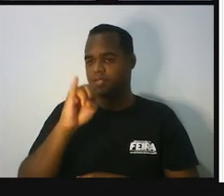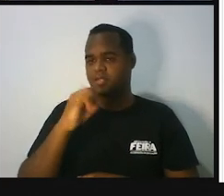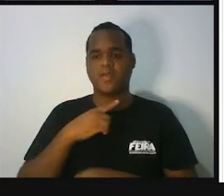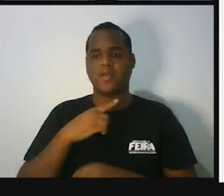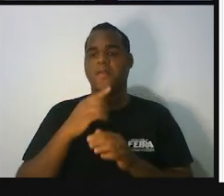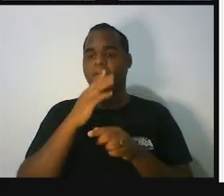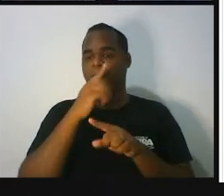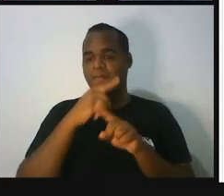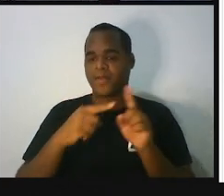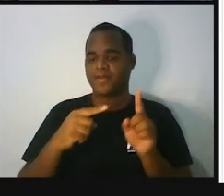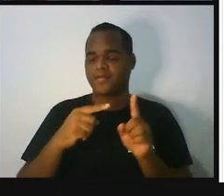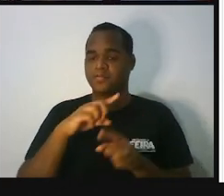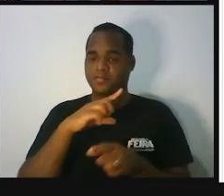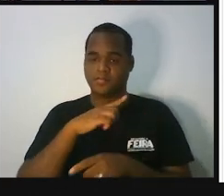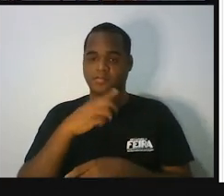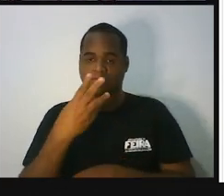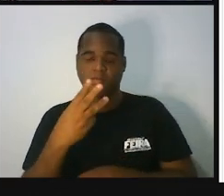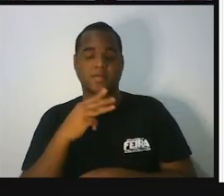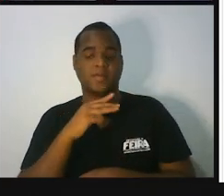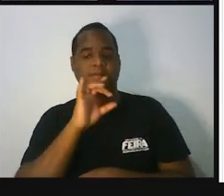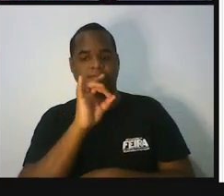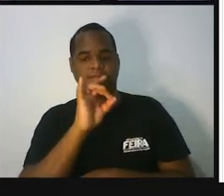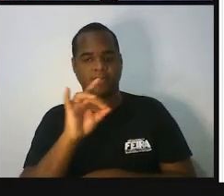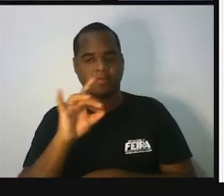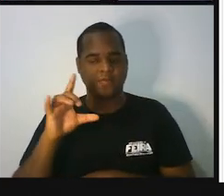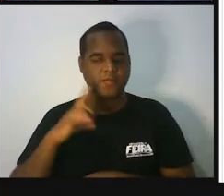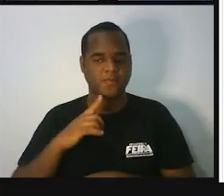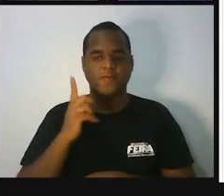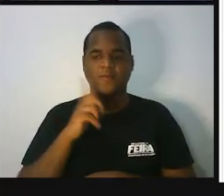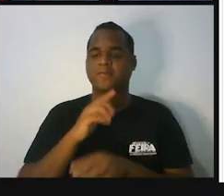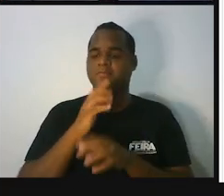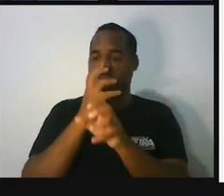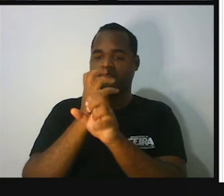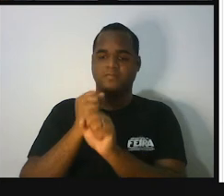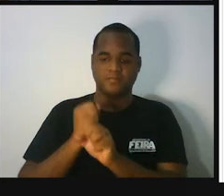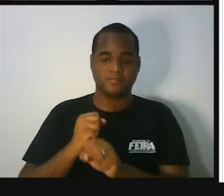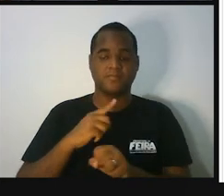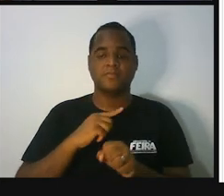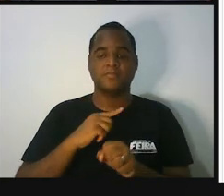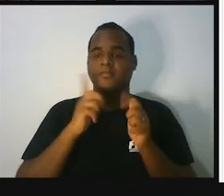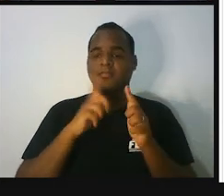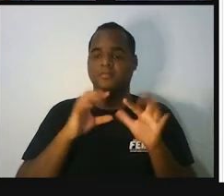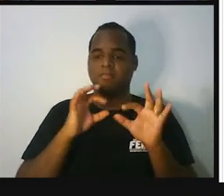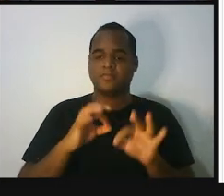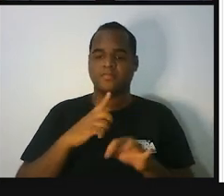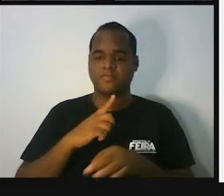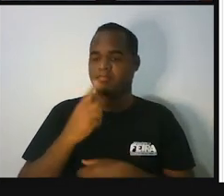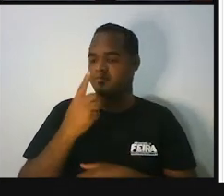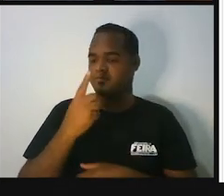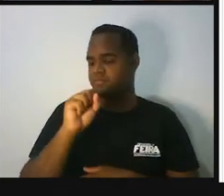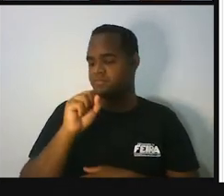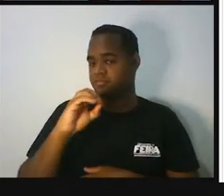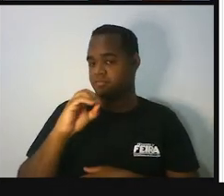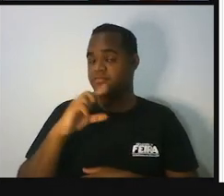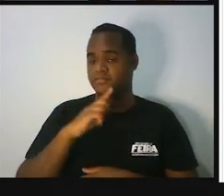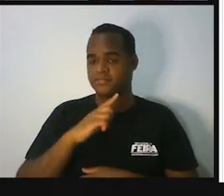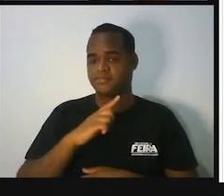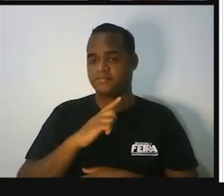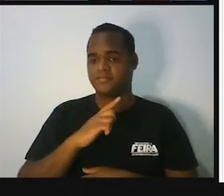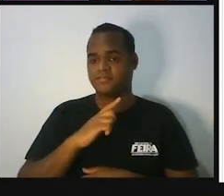figura em 3 triângulos, cada triângulo, se você somar os ângulos internos, dá 180. Bom, se